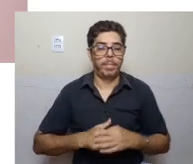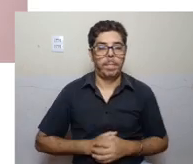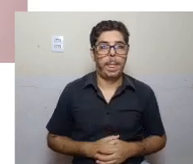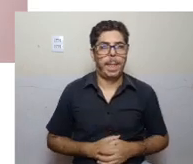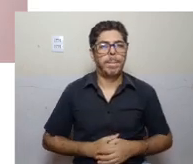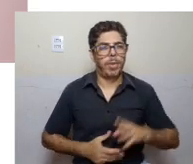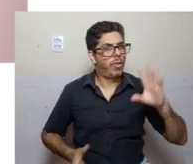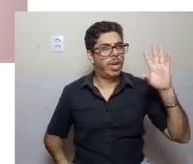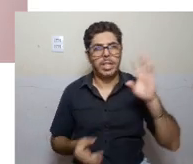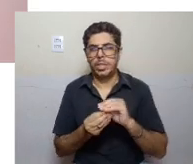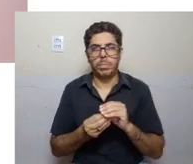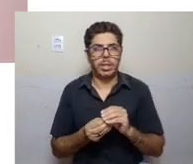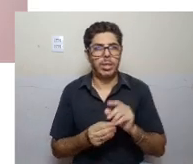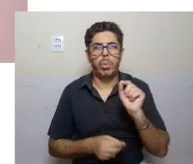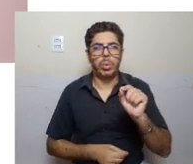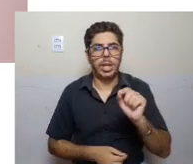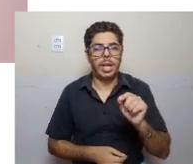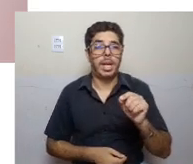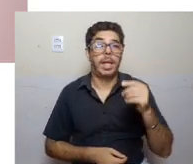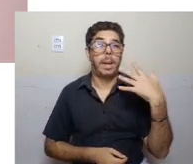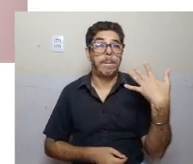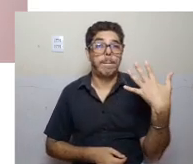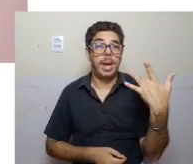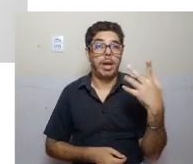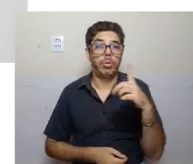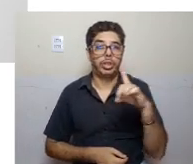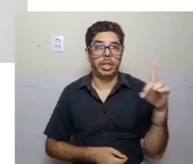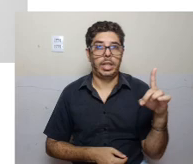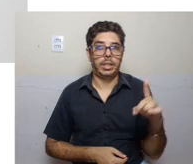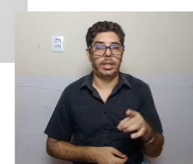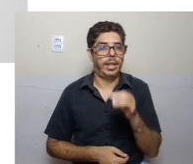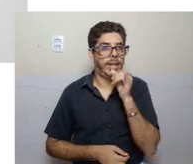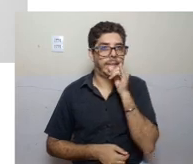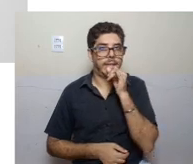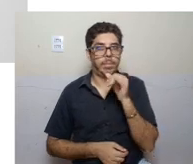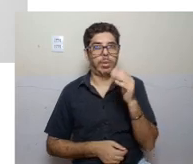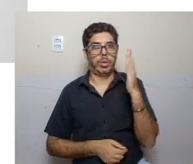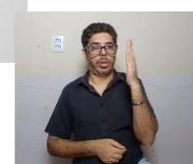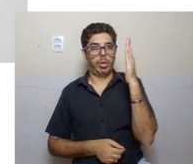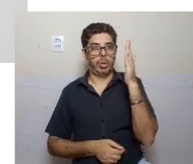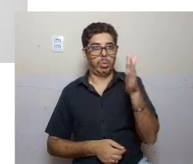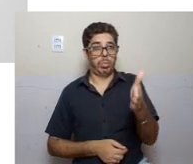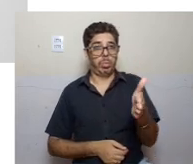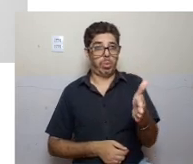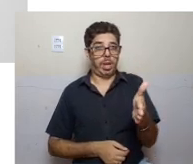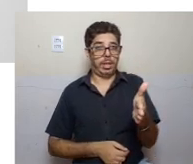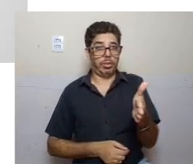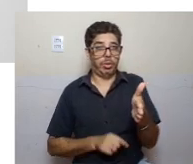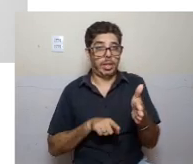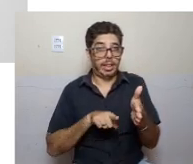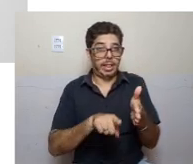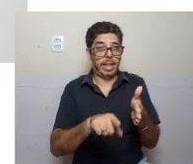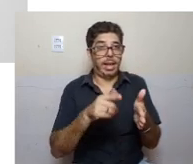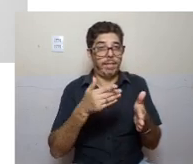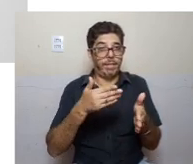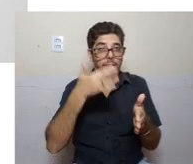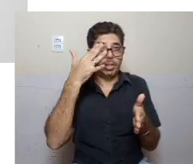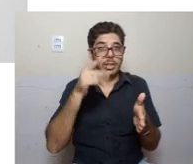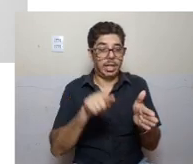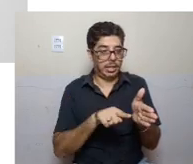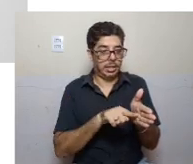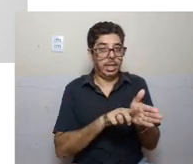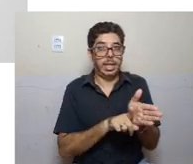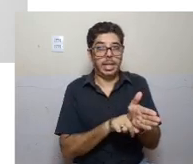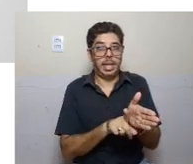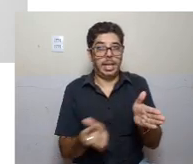Mas aqui eu vou resumir o funcionamento da regra da mão direita. Aponte os 4 dedos da mão direita na direção da velocidade, com a palma da